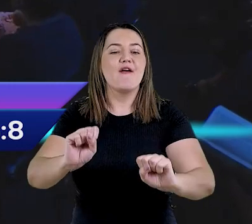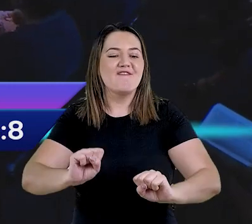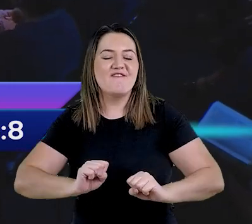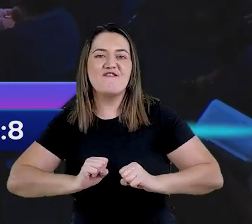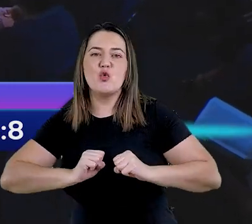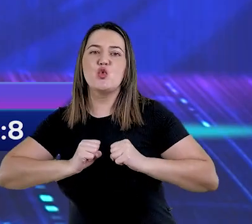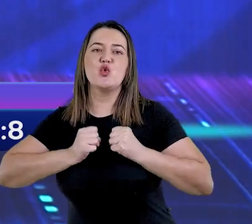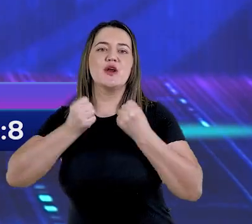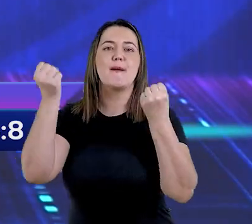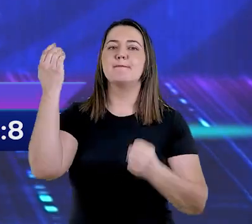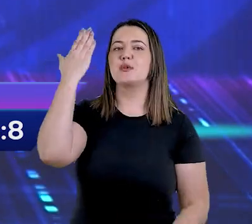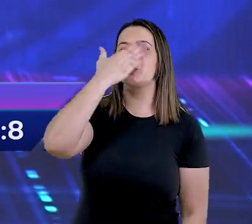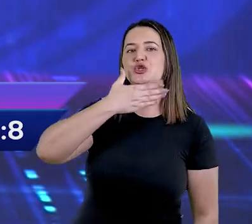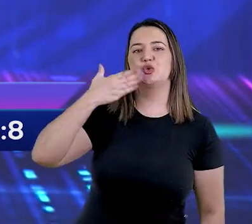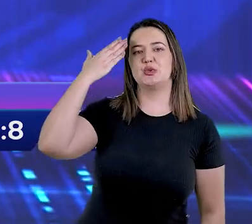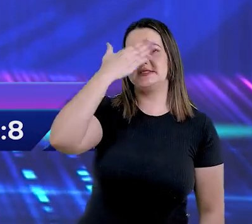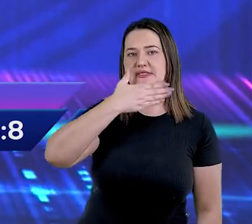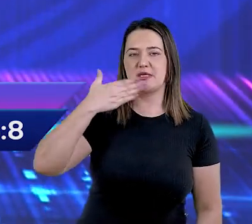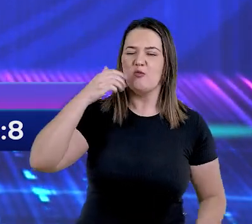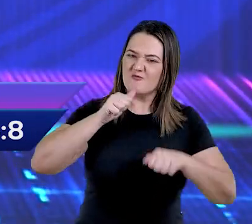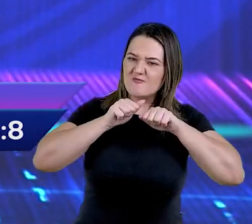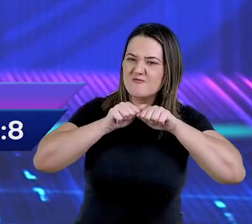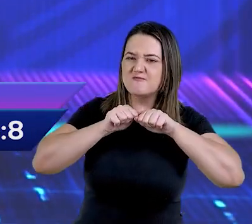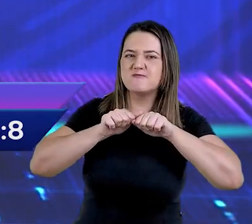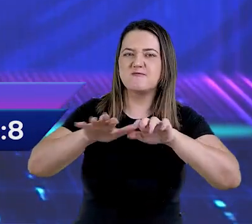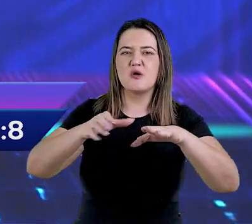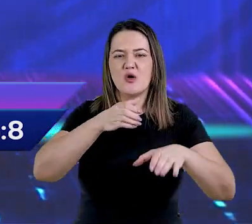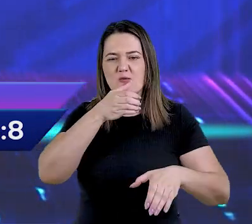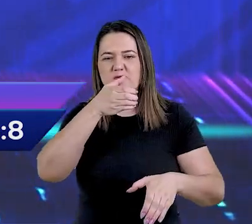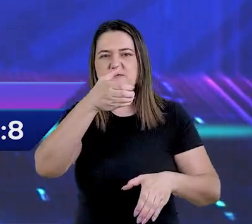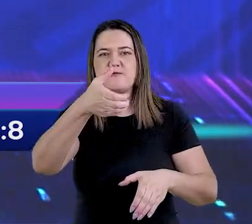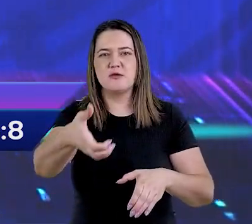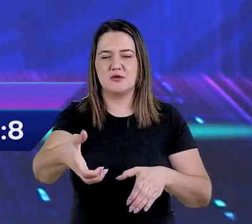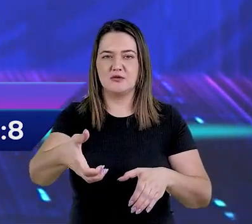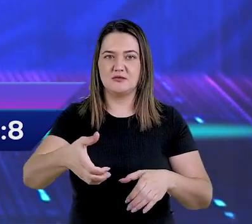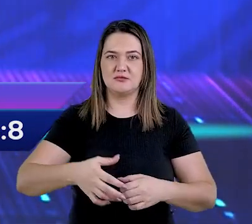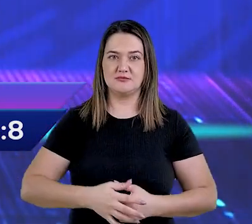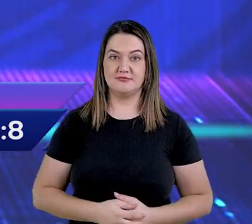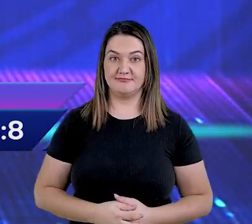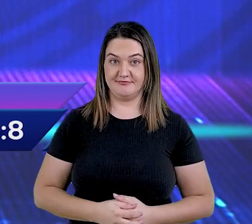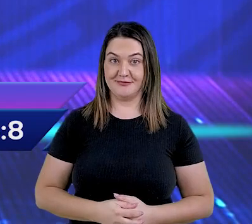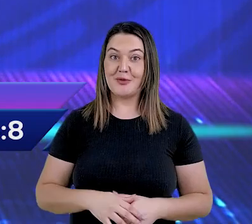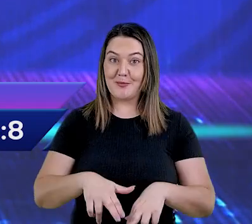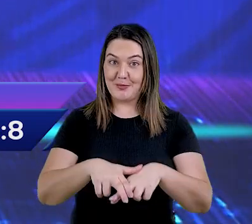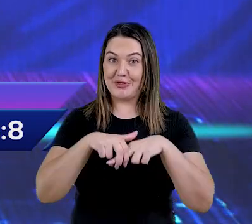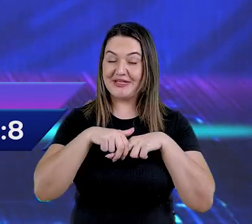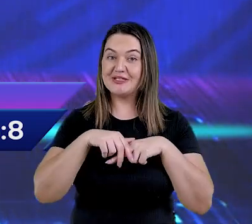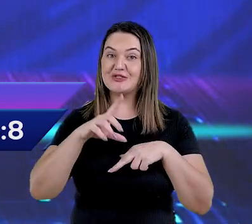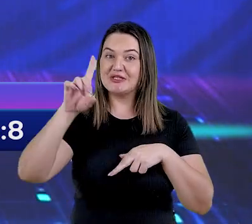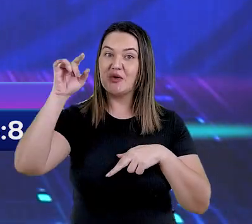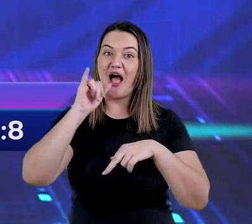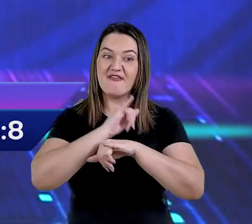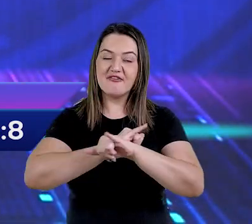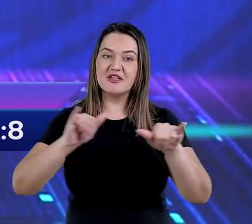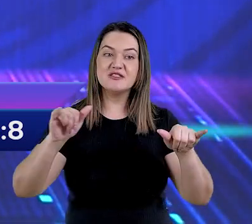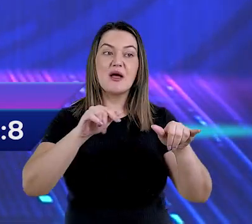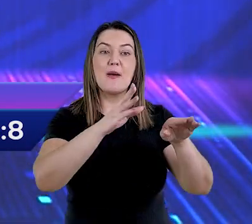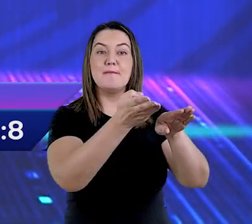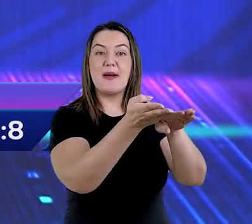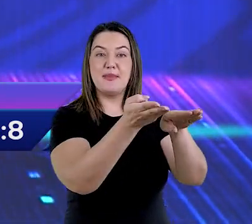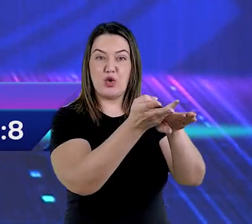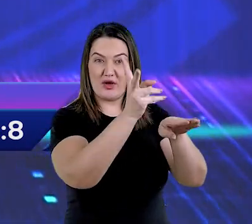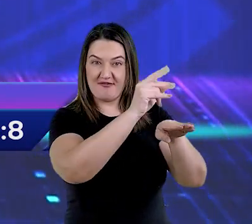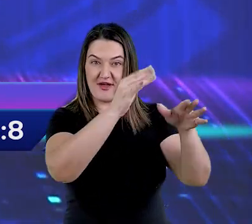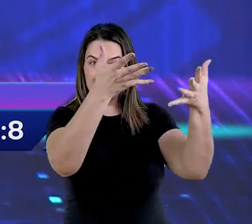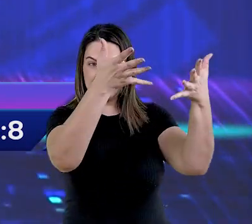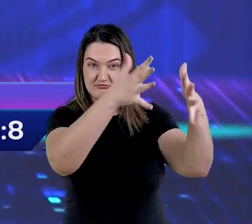não deixa os seguidores de Babilônia abandonados sem qualquer advertência. Em Apocalipse 18,